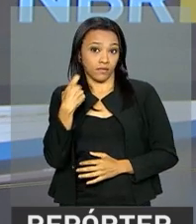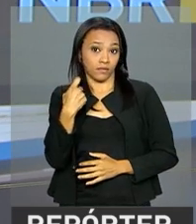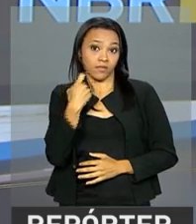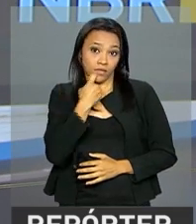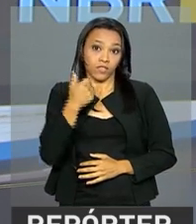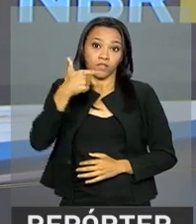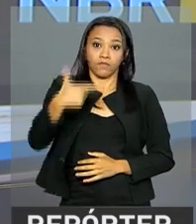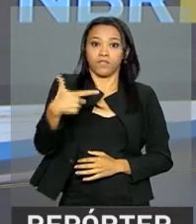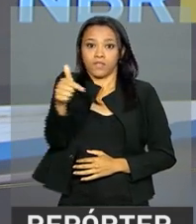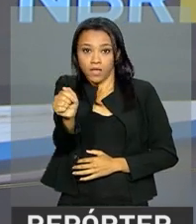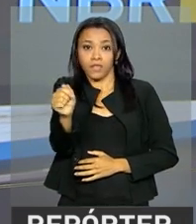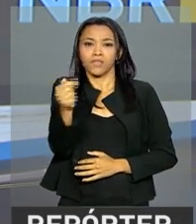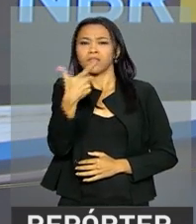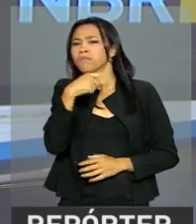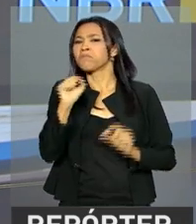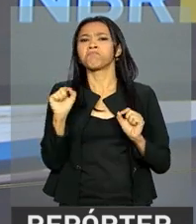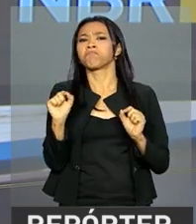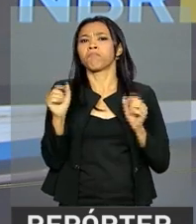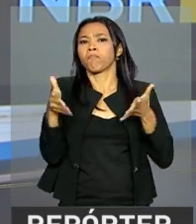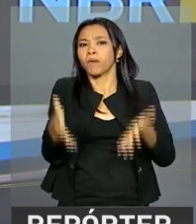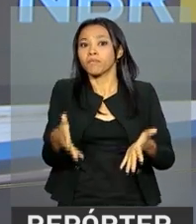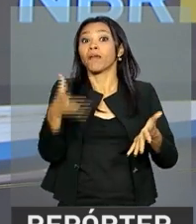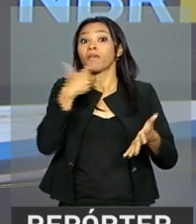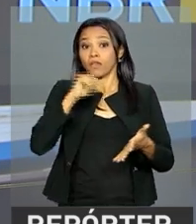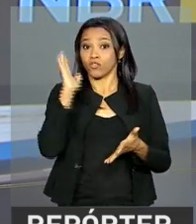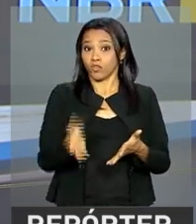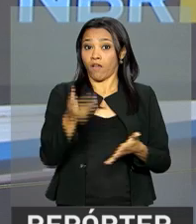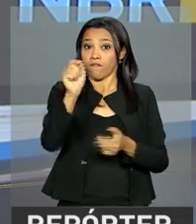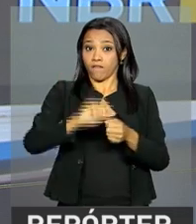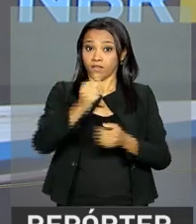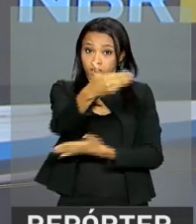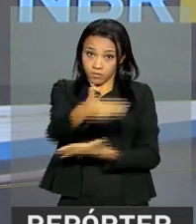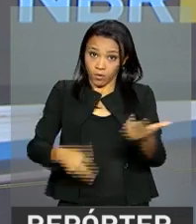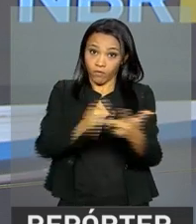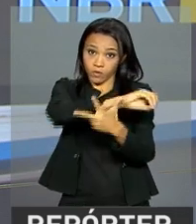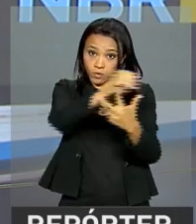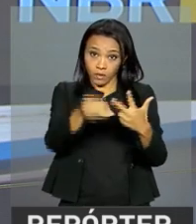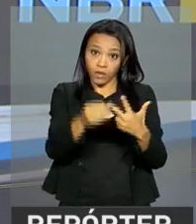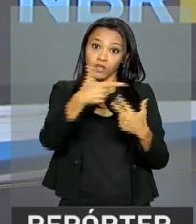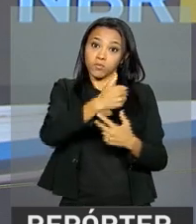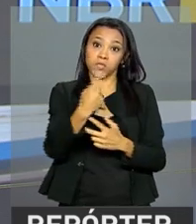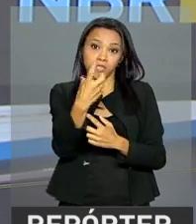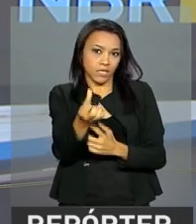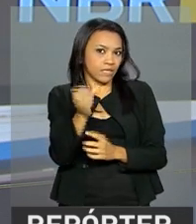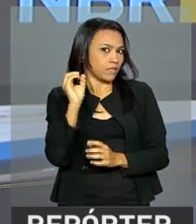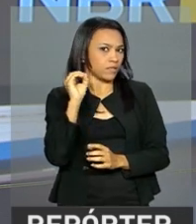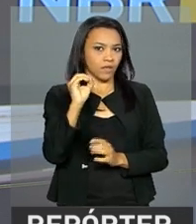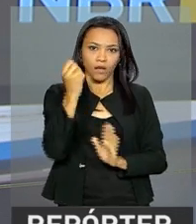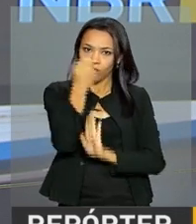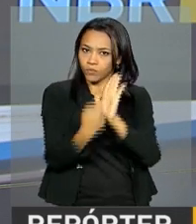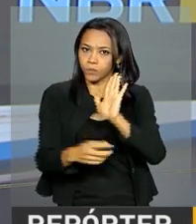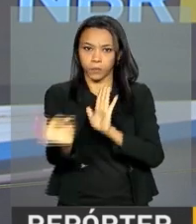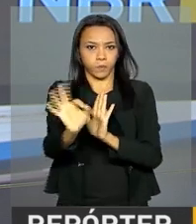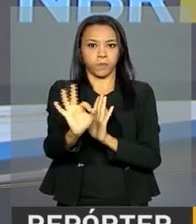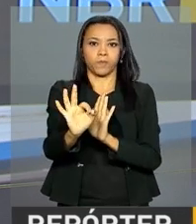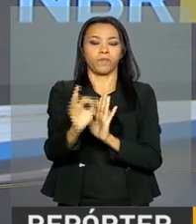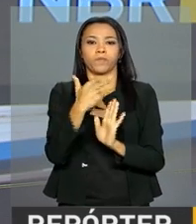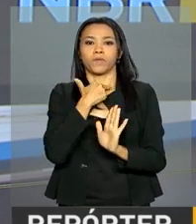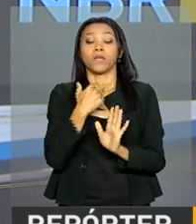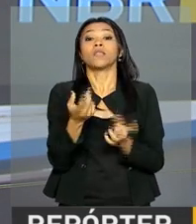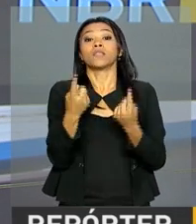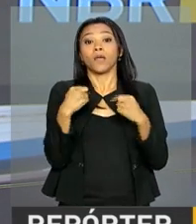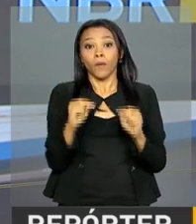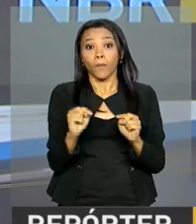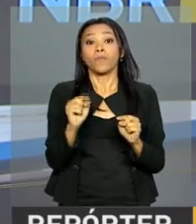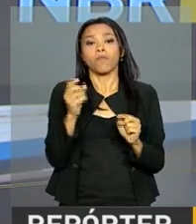27 pode participar Quem fez o Enem de 2016 e não Zerou a redação a inscrição deve ser feita no